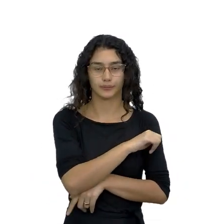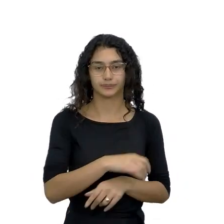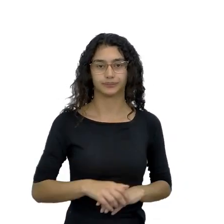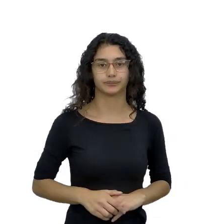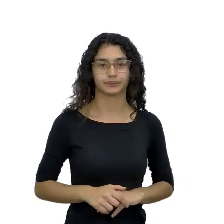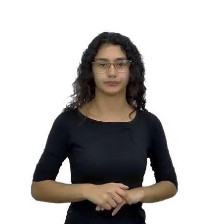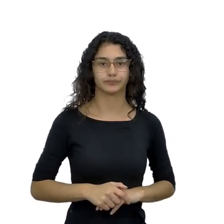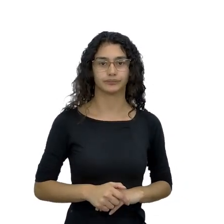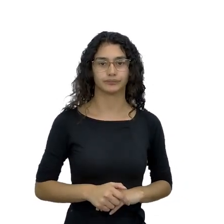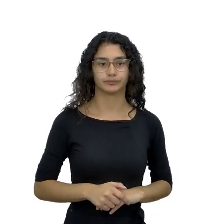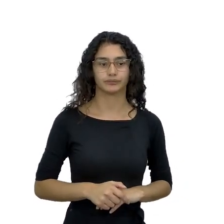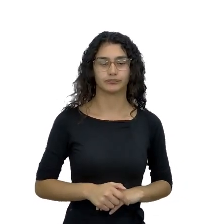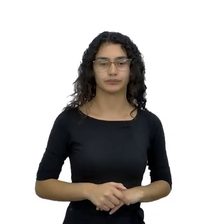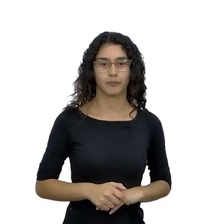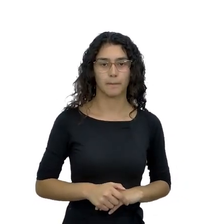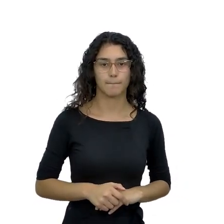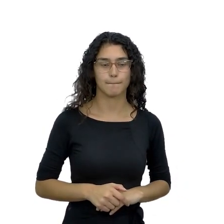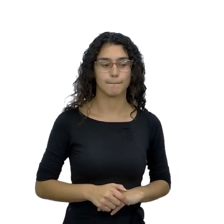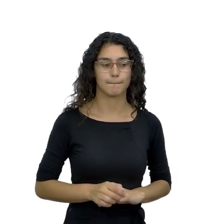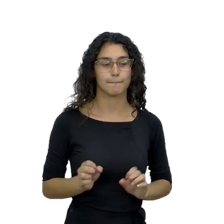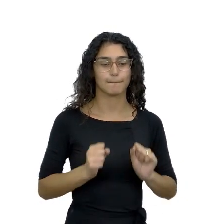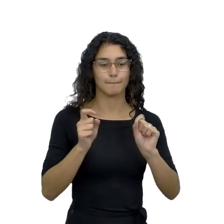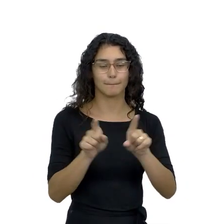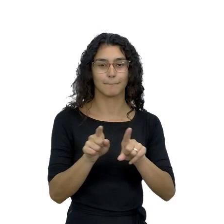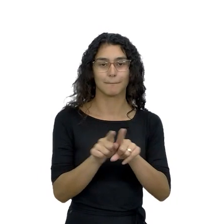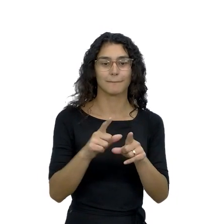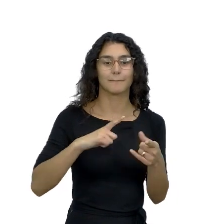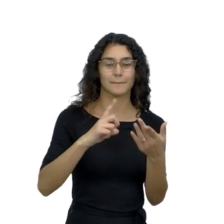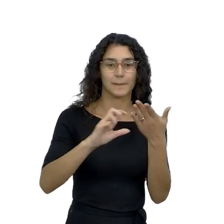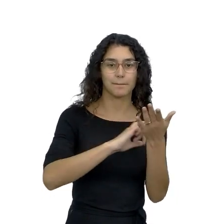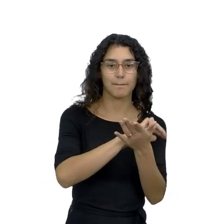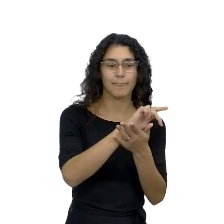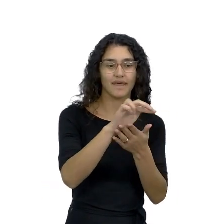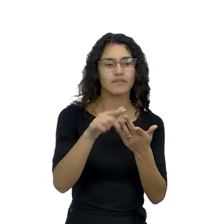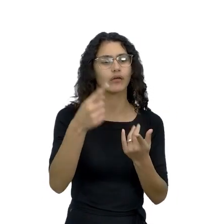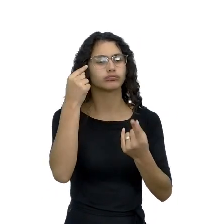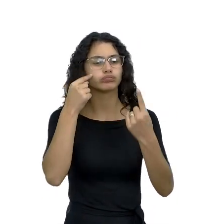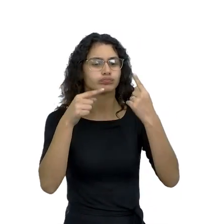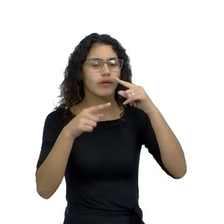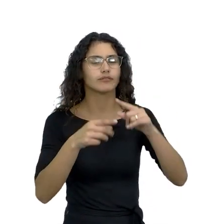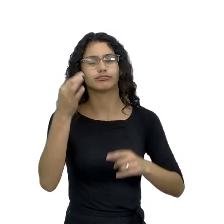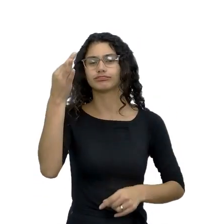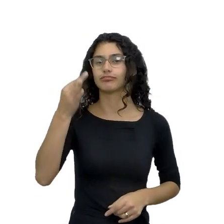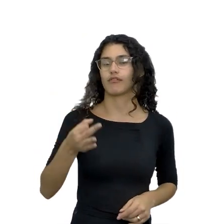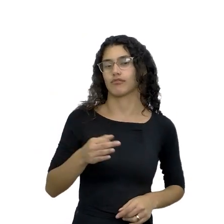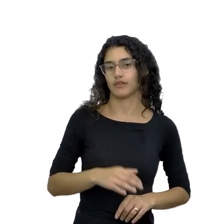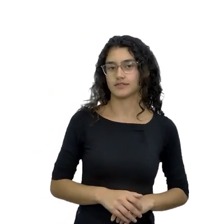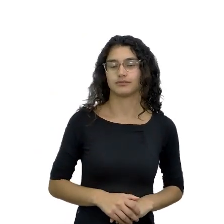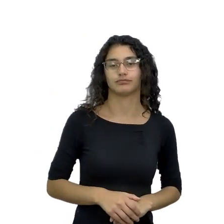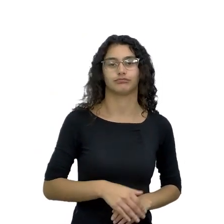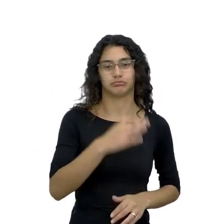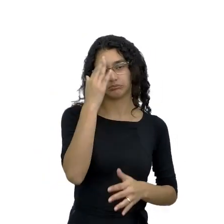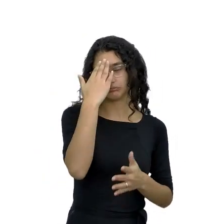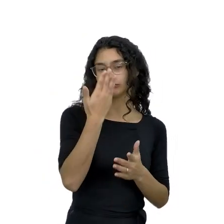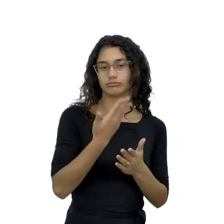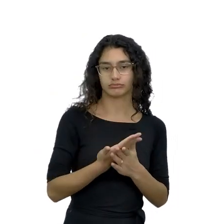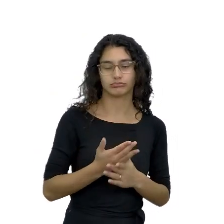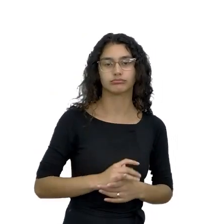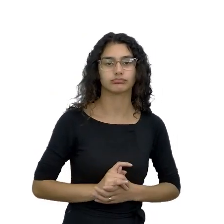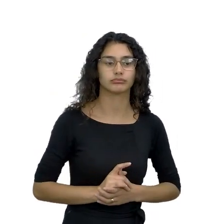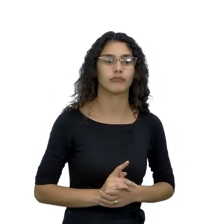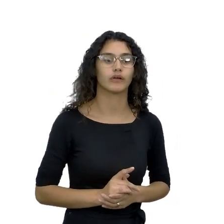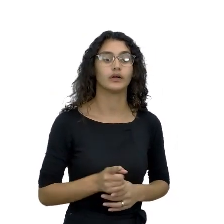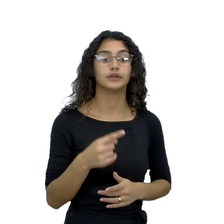tá? E pode surgir várias outras ideias, eu tenho certeza, viu, gente?